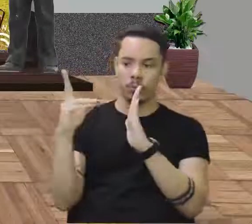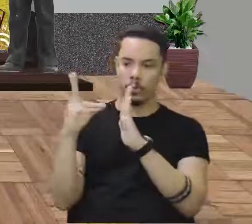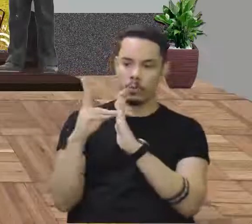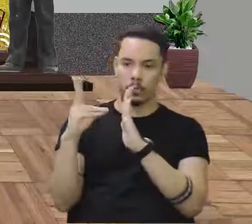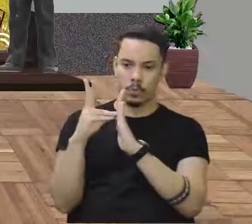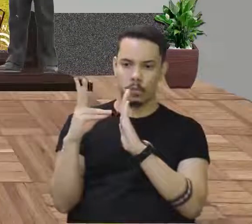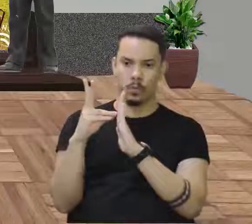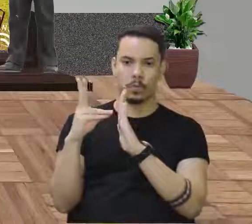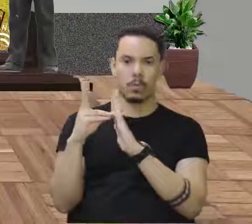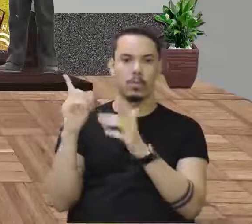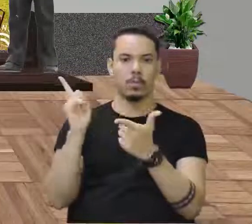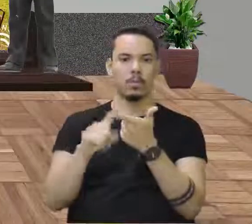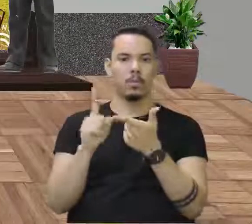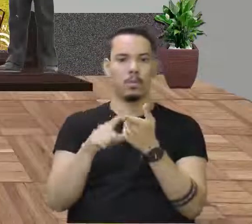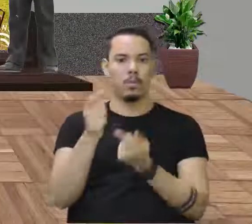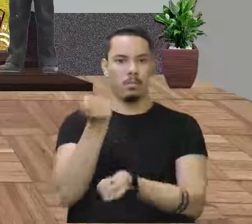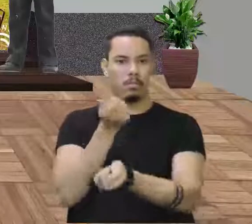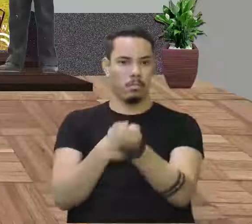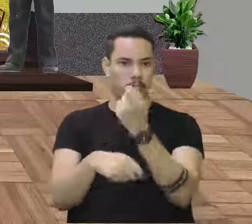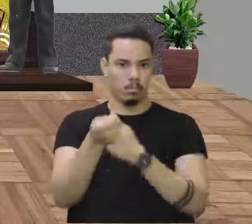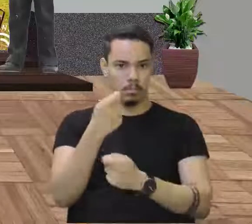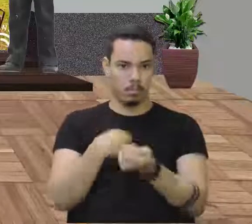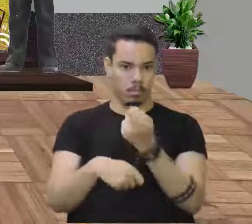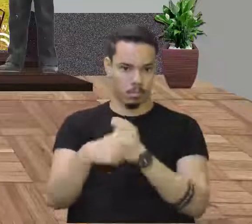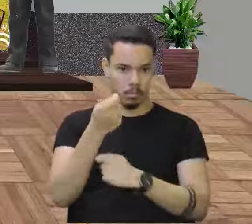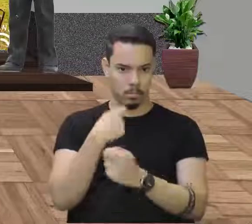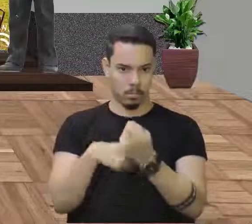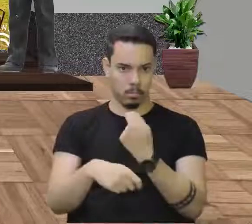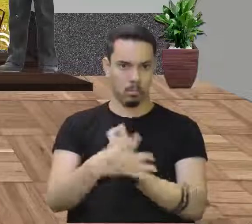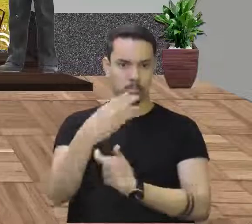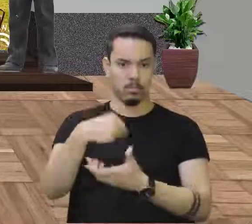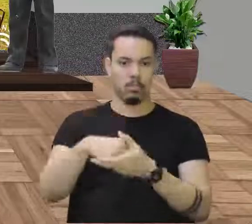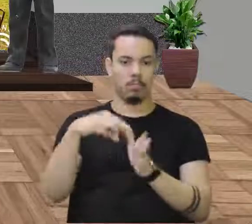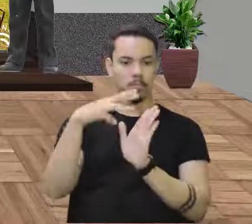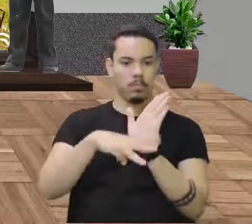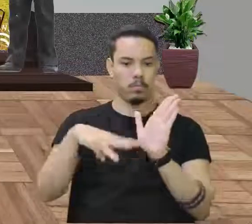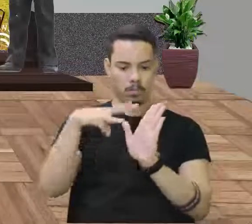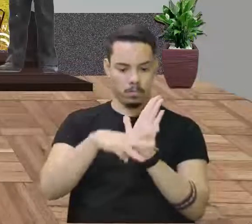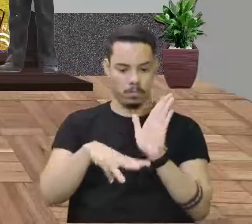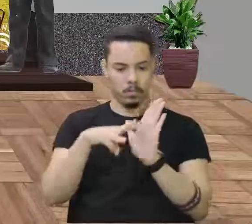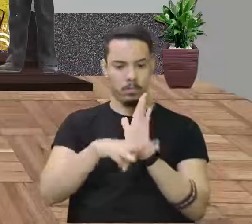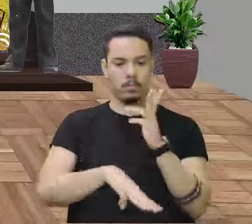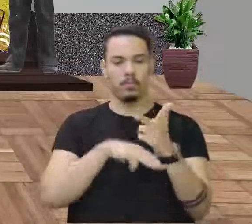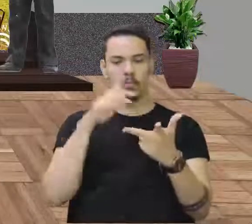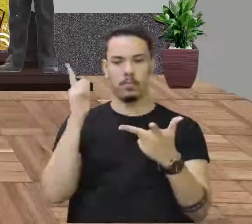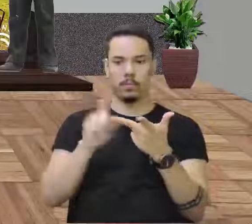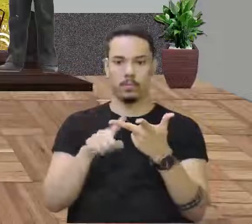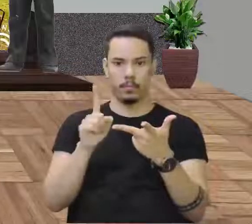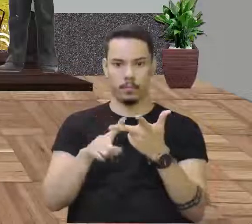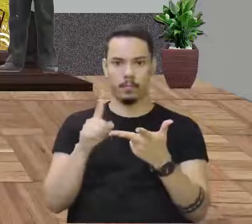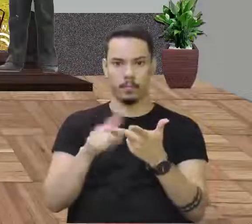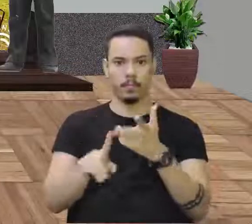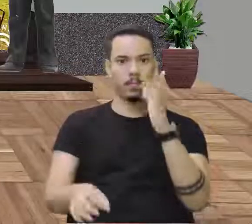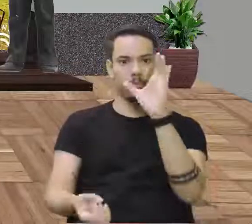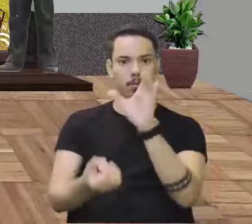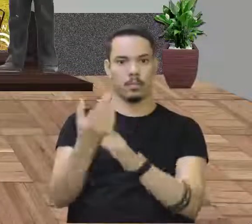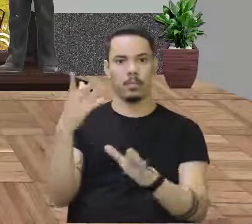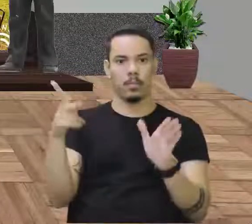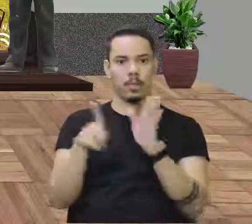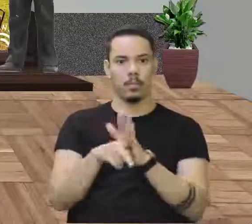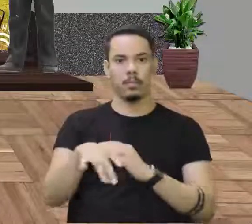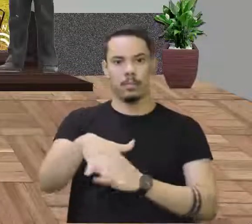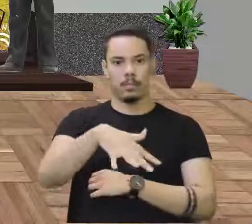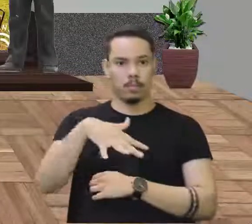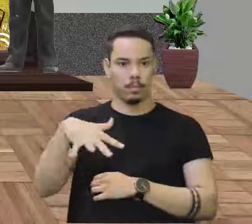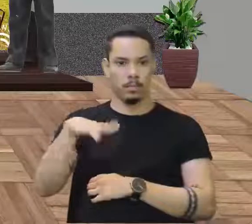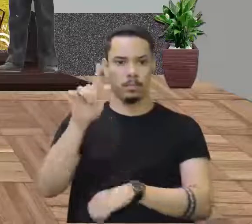indígenas, que envolve a administração da estrada de ferro Madeira-Mamoré, que envolve a criação do